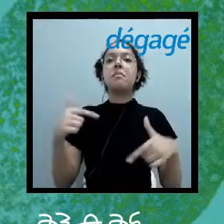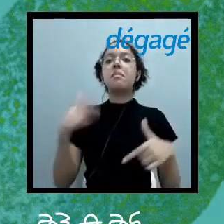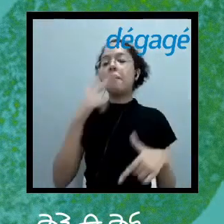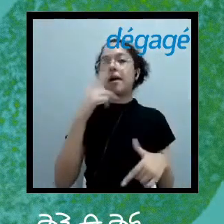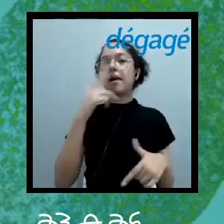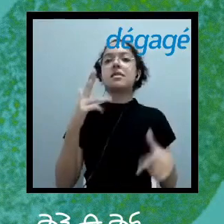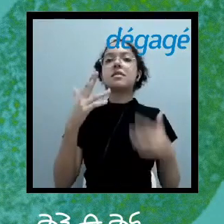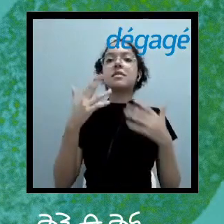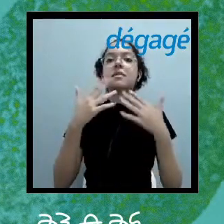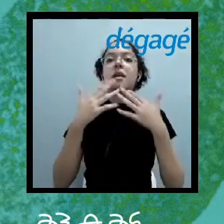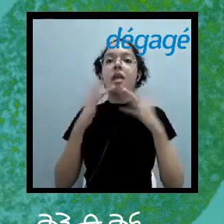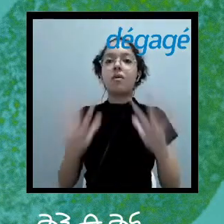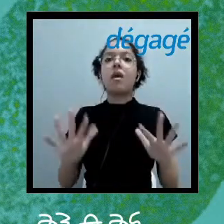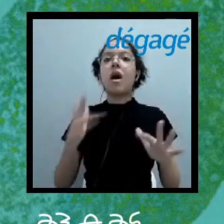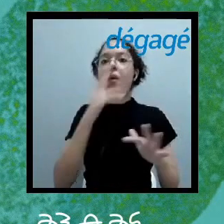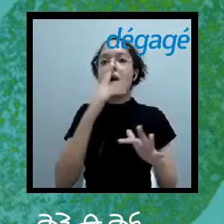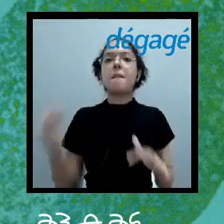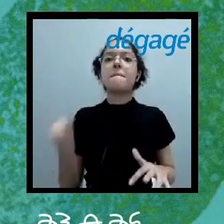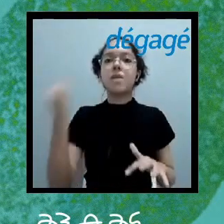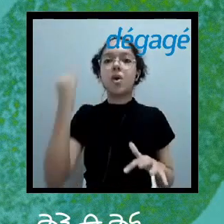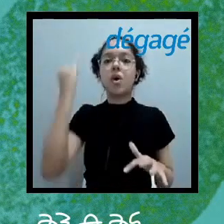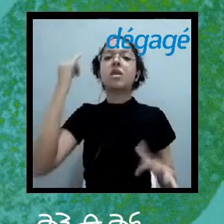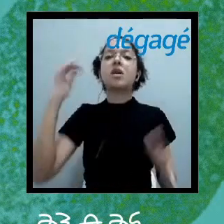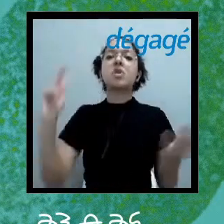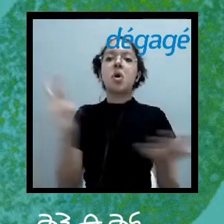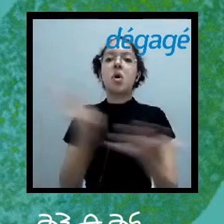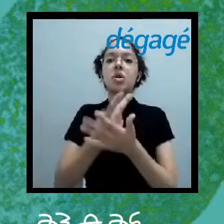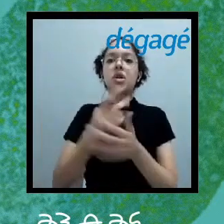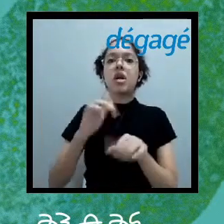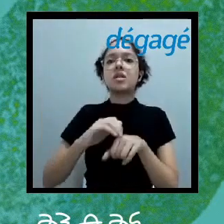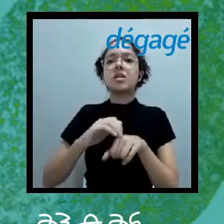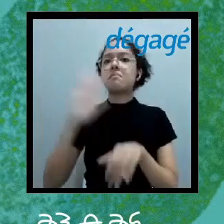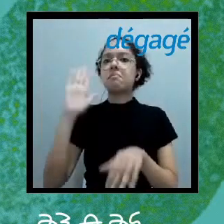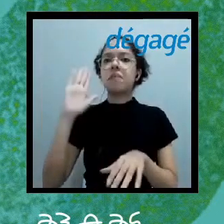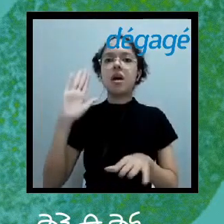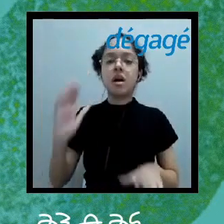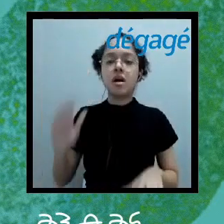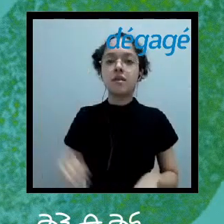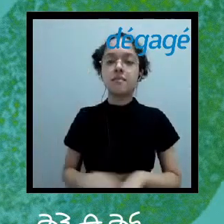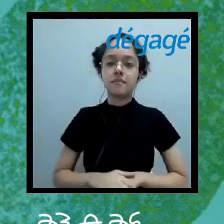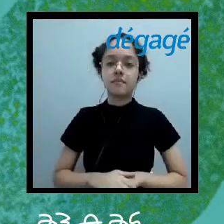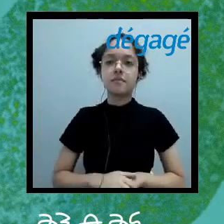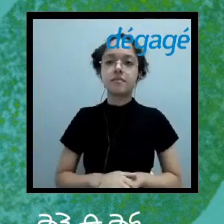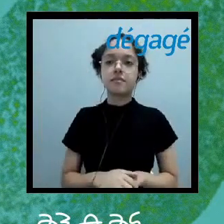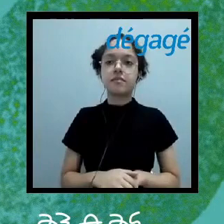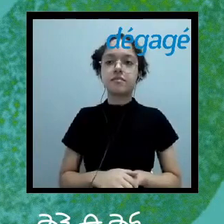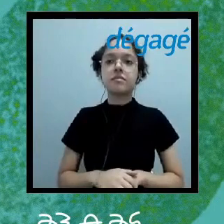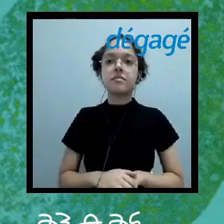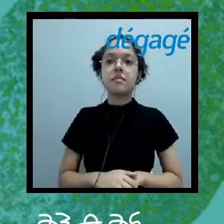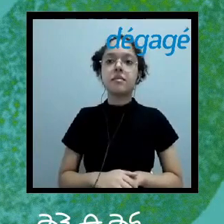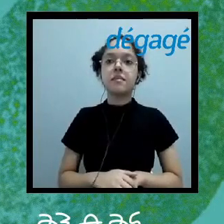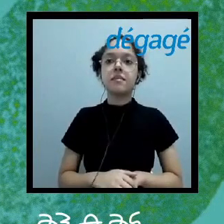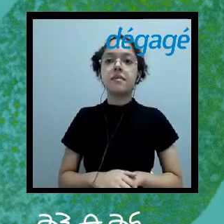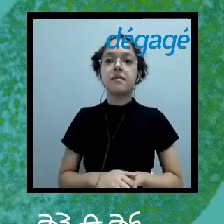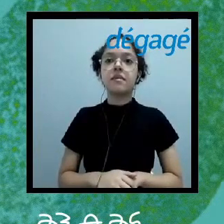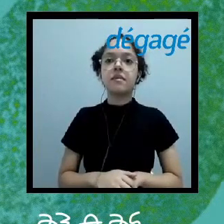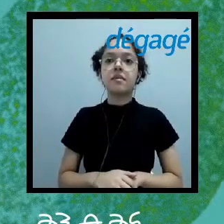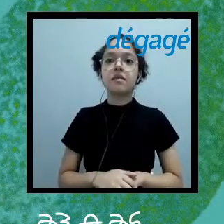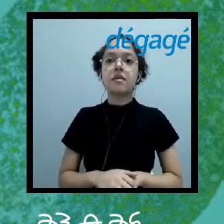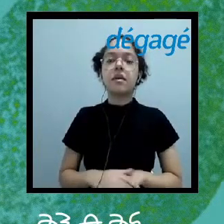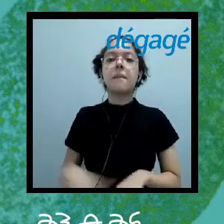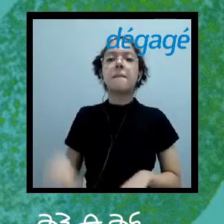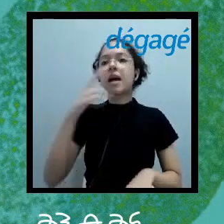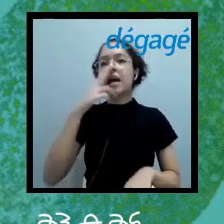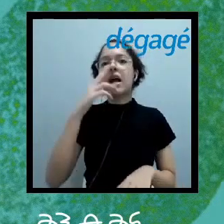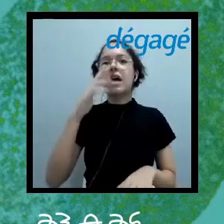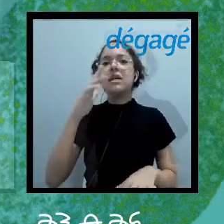É claro que, né, com segurança, com cuidado, quando não é, vai. Mas se destituir dos saberes a priori,